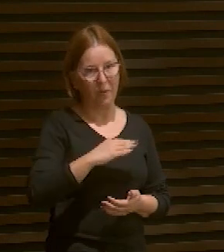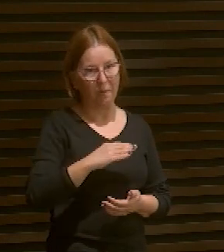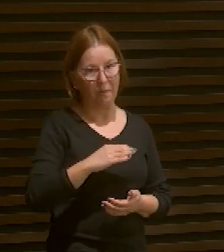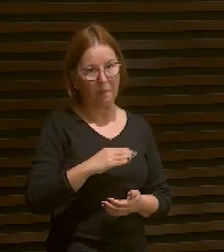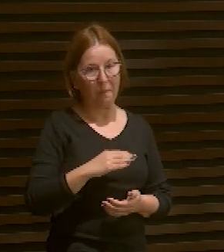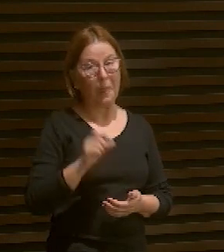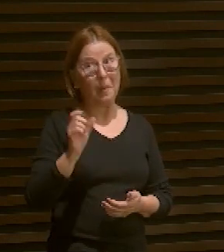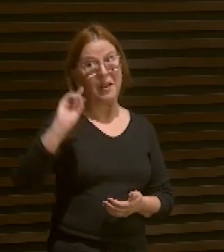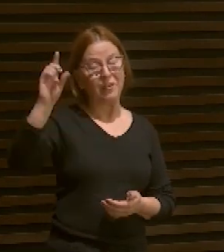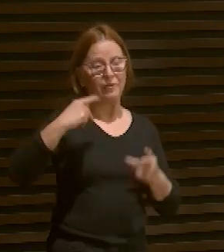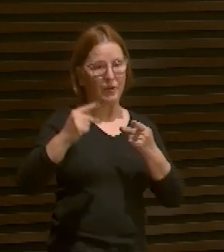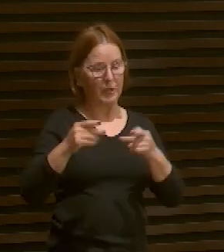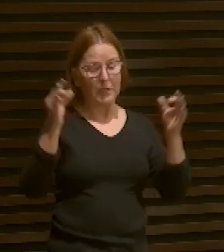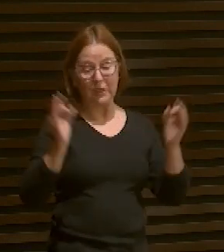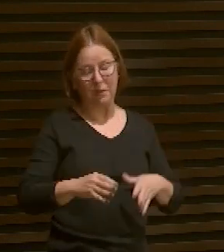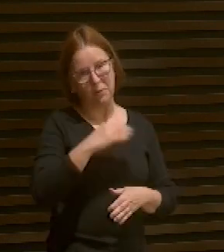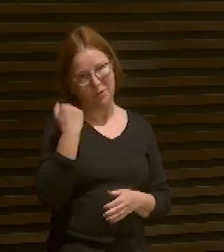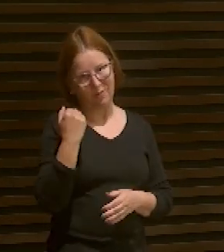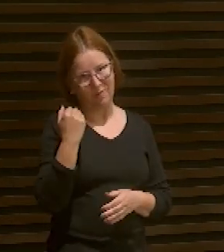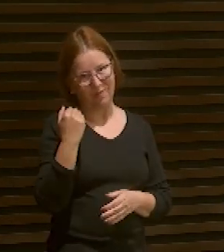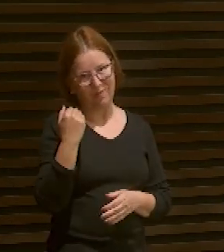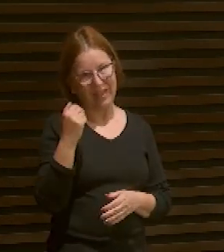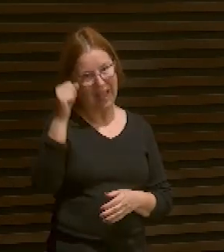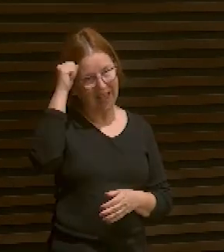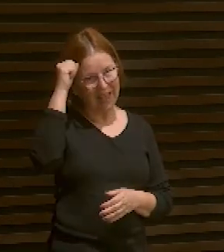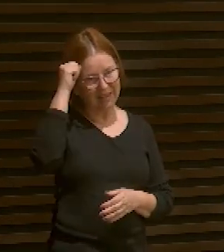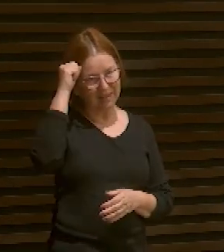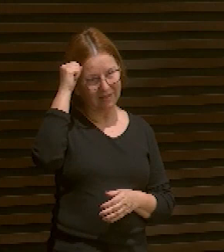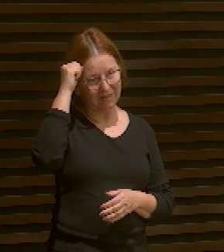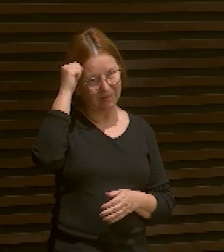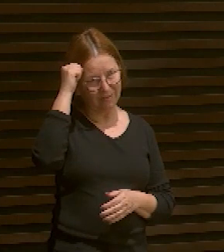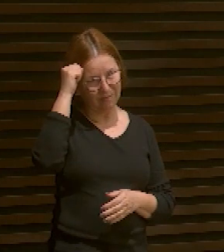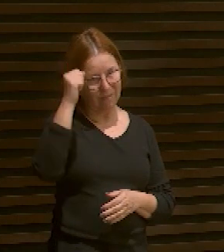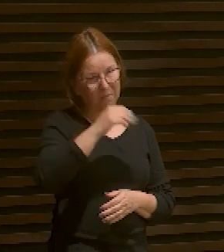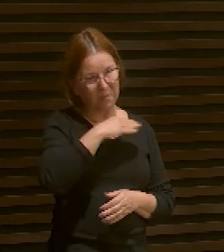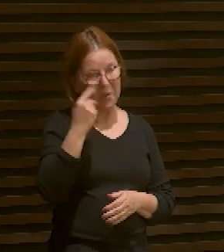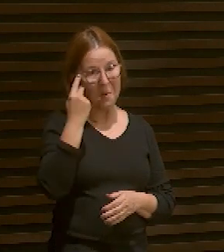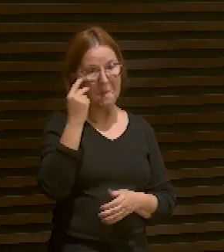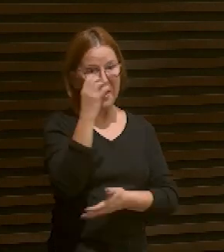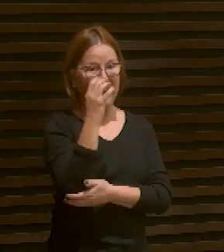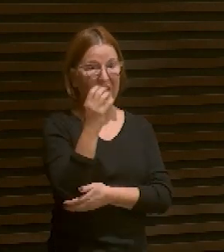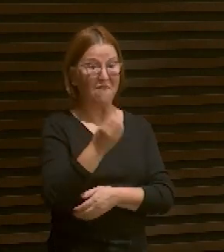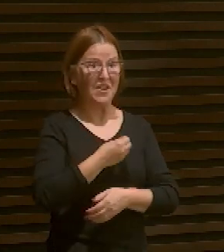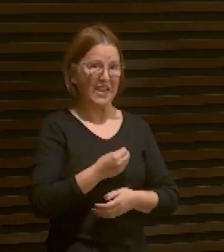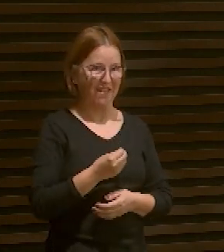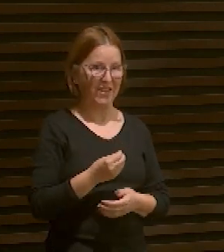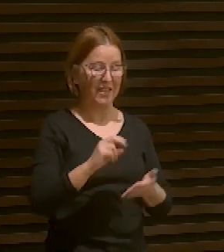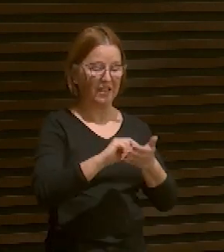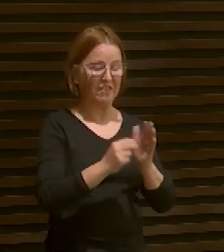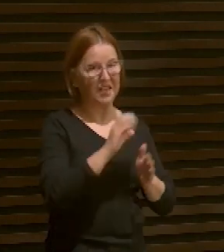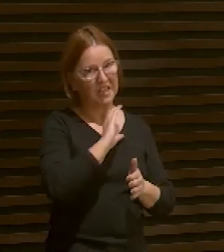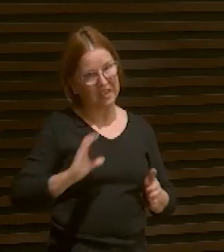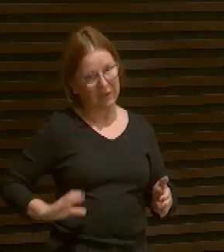certamente morrerás, morreu para a árvore da vida, que é Cristo. A partir do momento que ele fez a sua